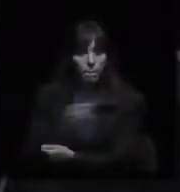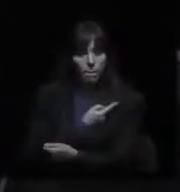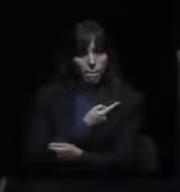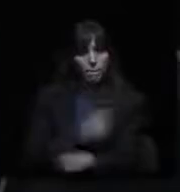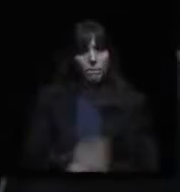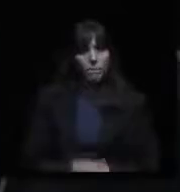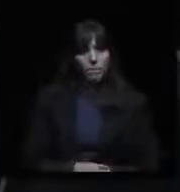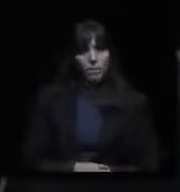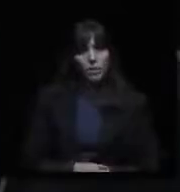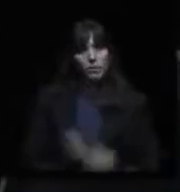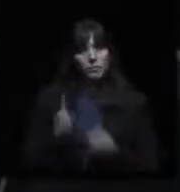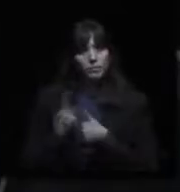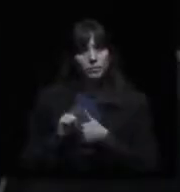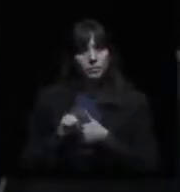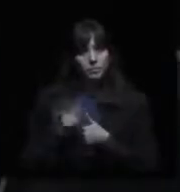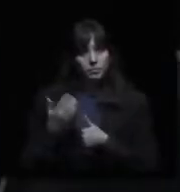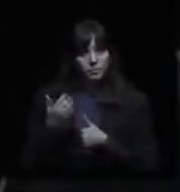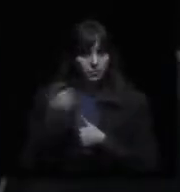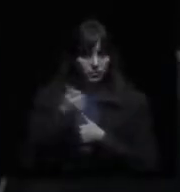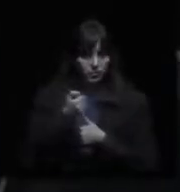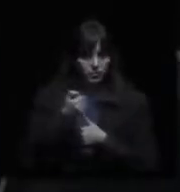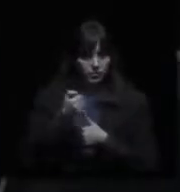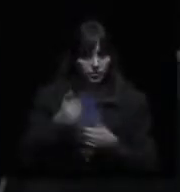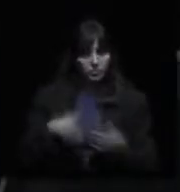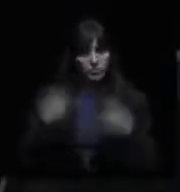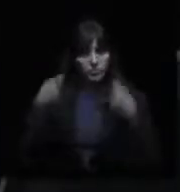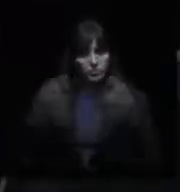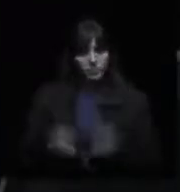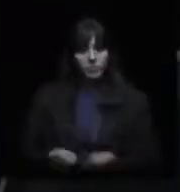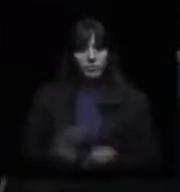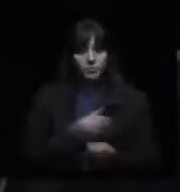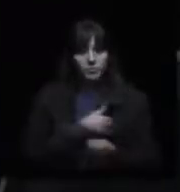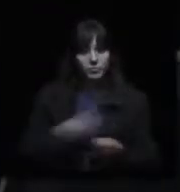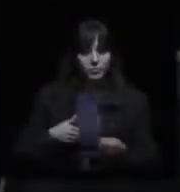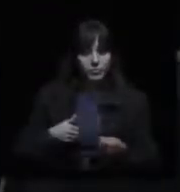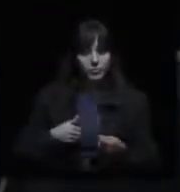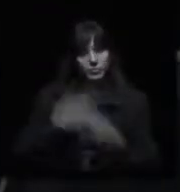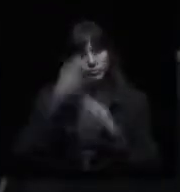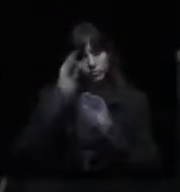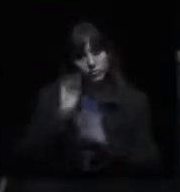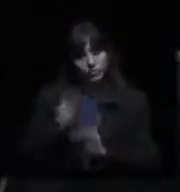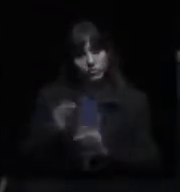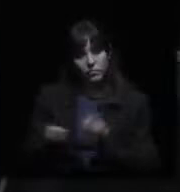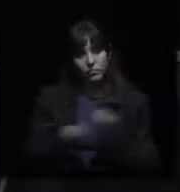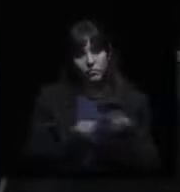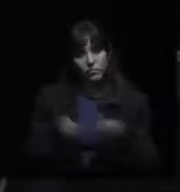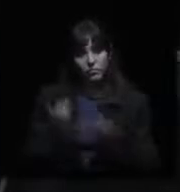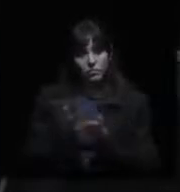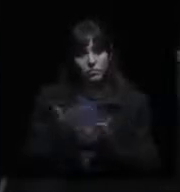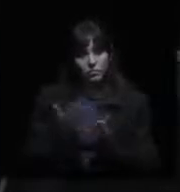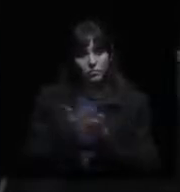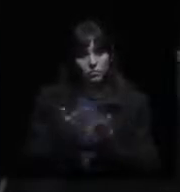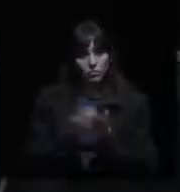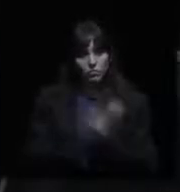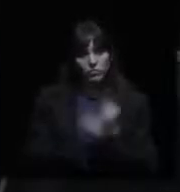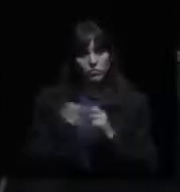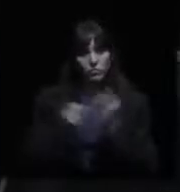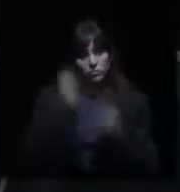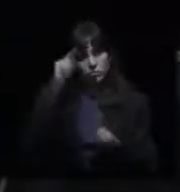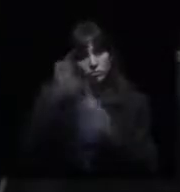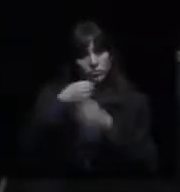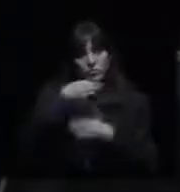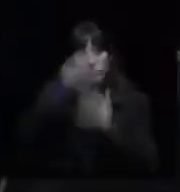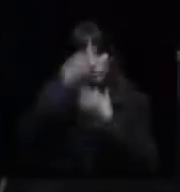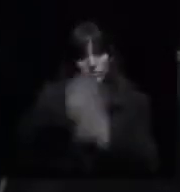pilar 5, uma cidade que investe em saúde e educação, destacamos que para as tão necessárias obras nas escolas para garantir condições dignas